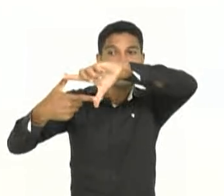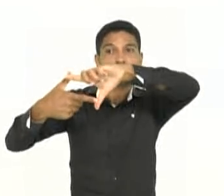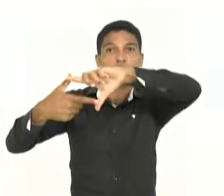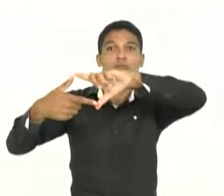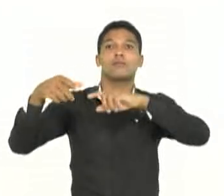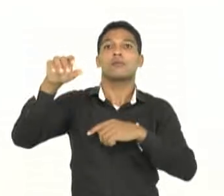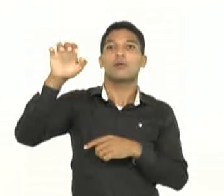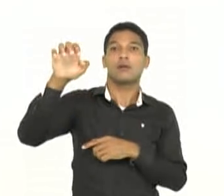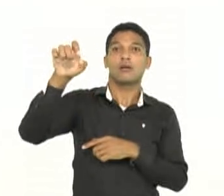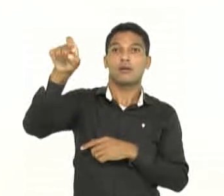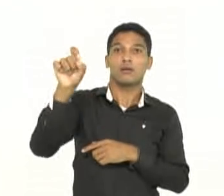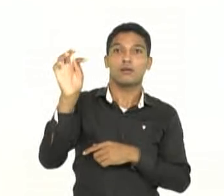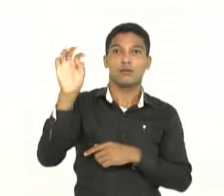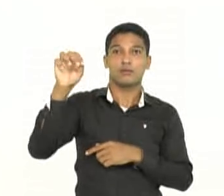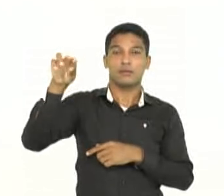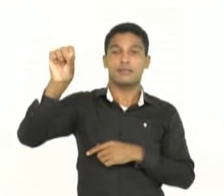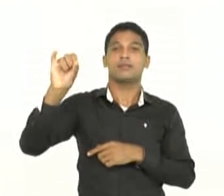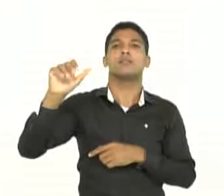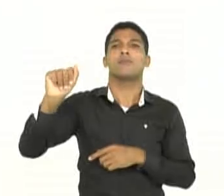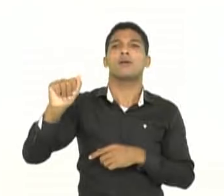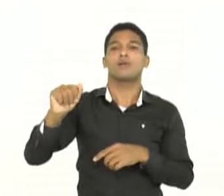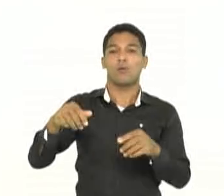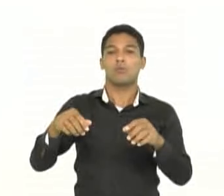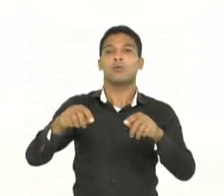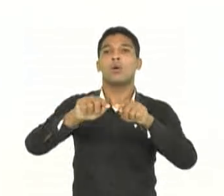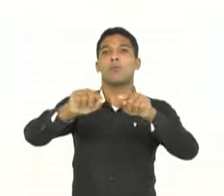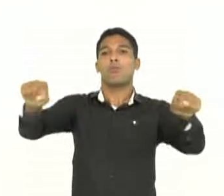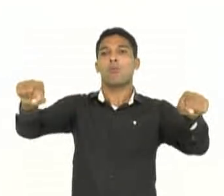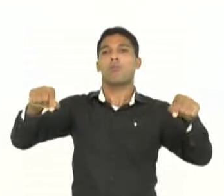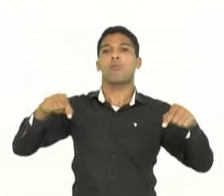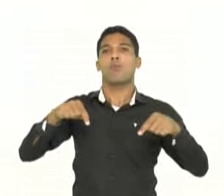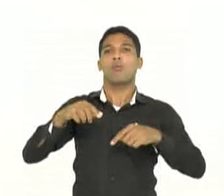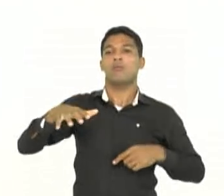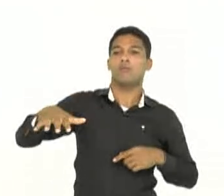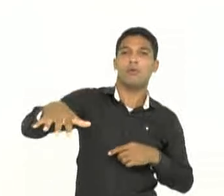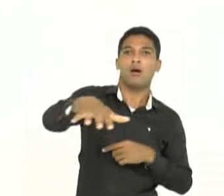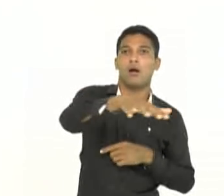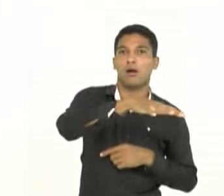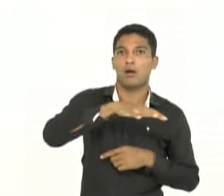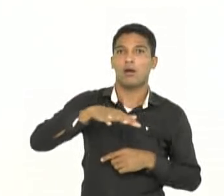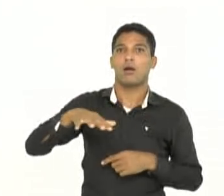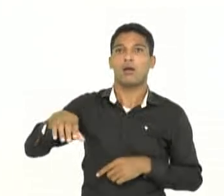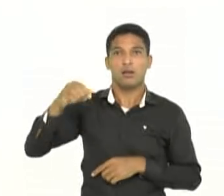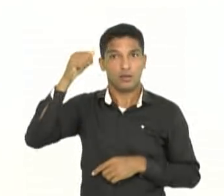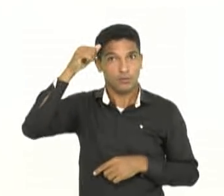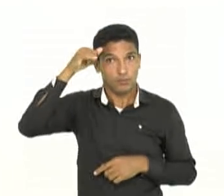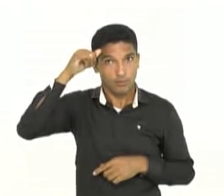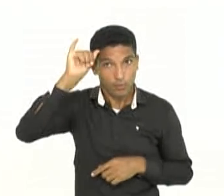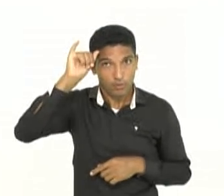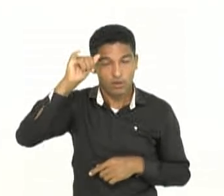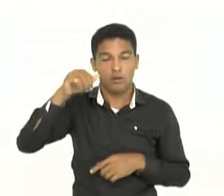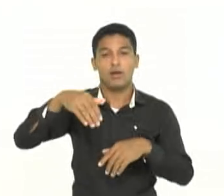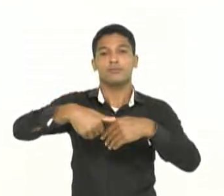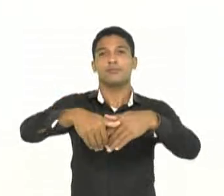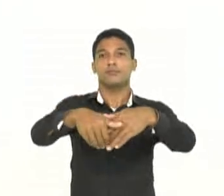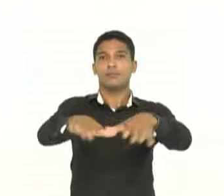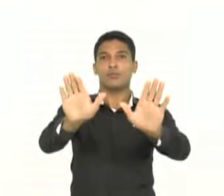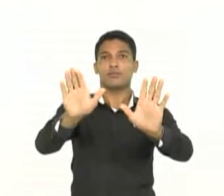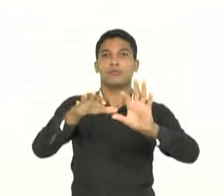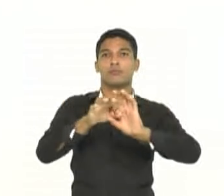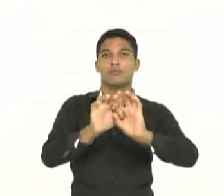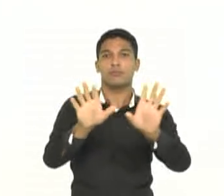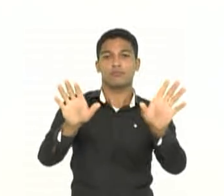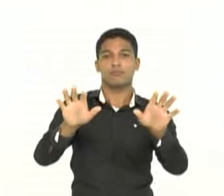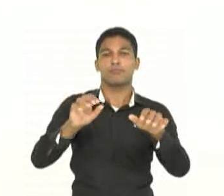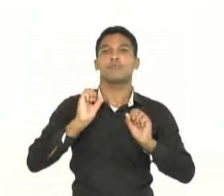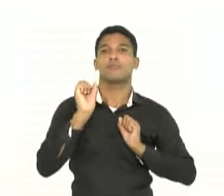grandes áreas, né? Isso a gente chama de pecuária extensiva, animais soltos no campo, tá? Com pastagens e